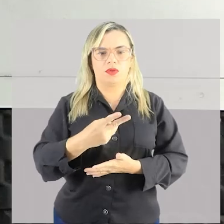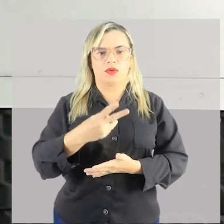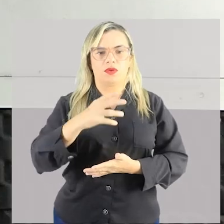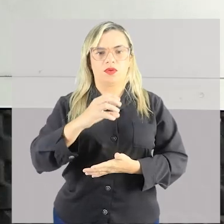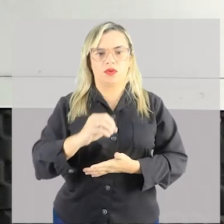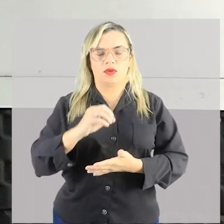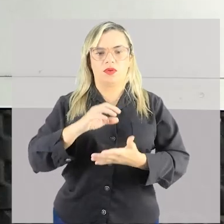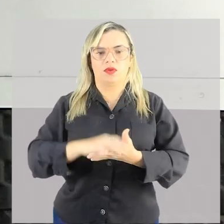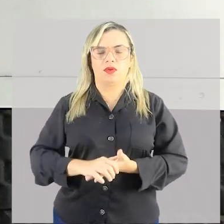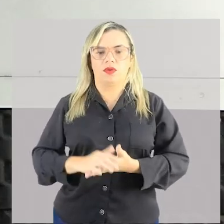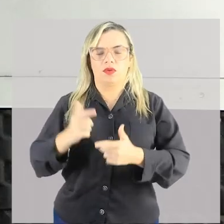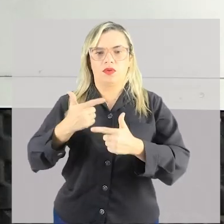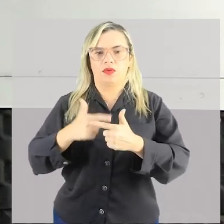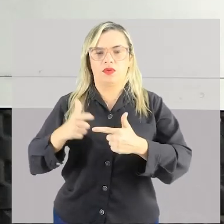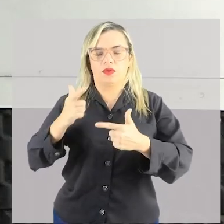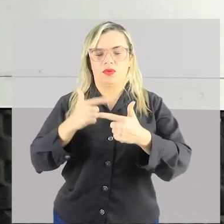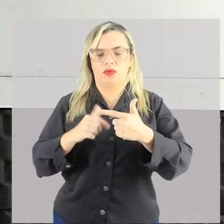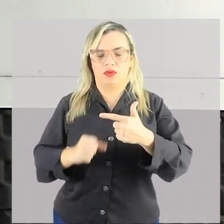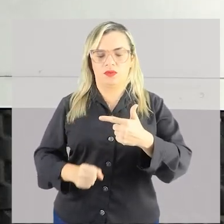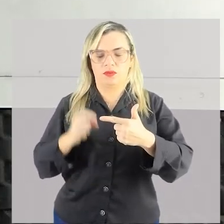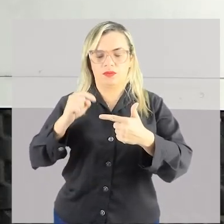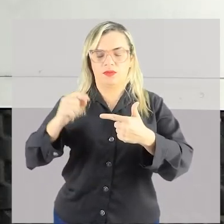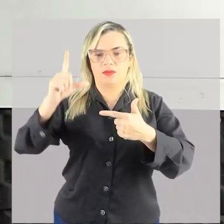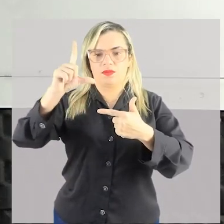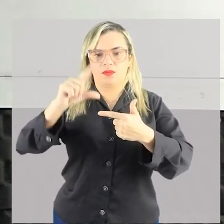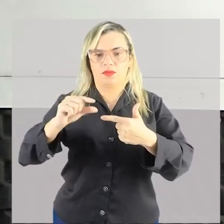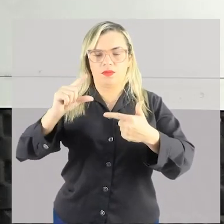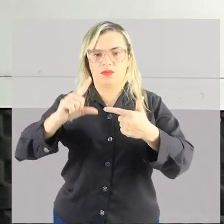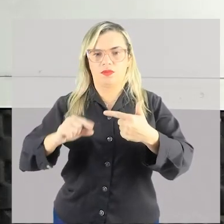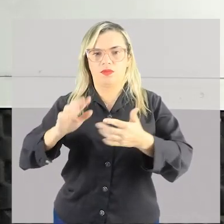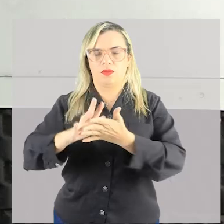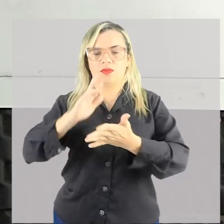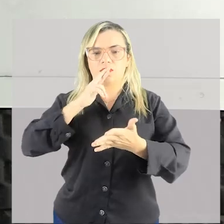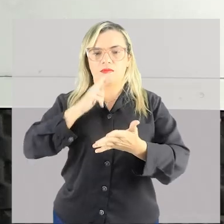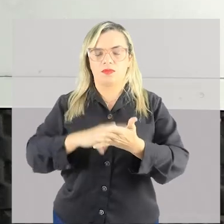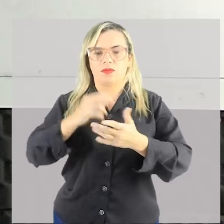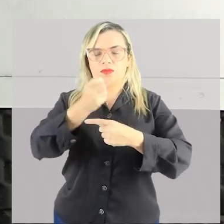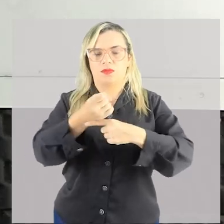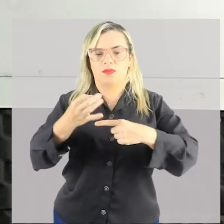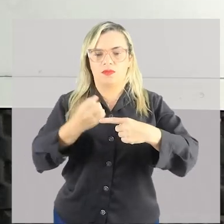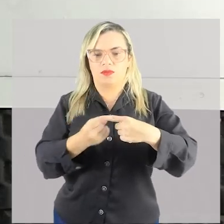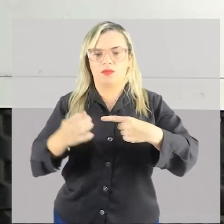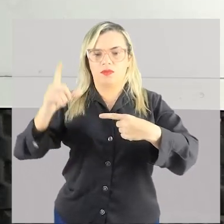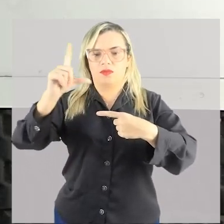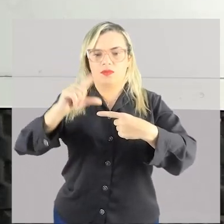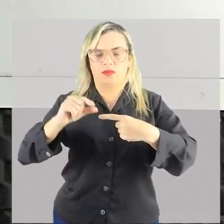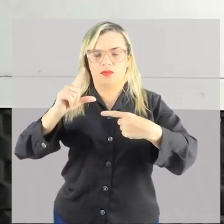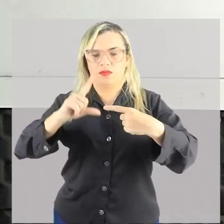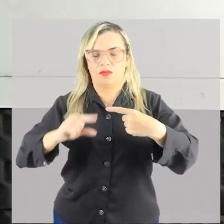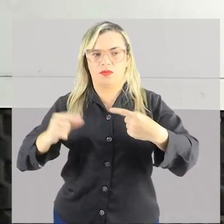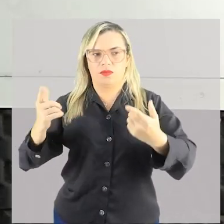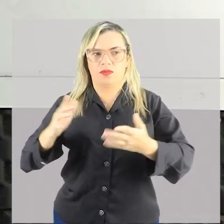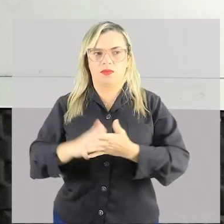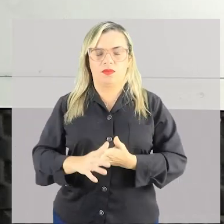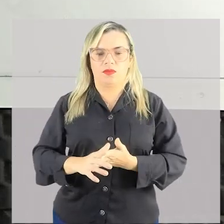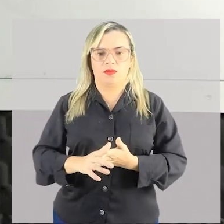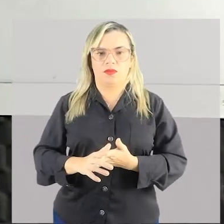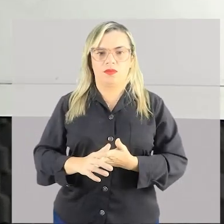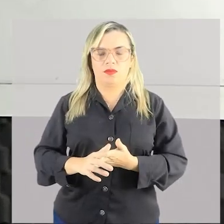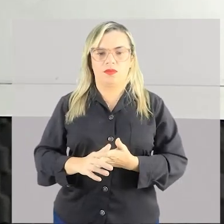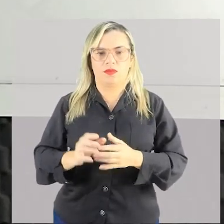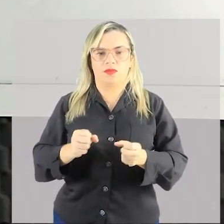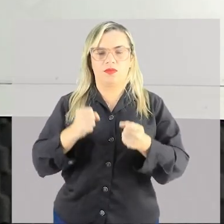1320 Então vamos simplificar isso aí né porque a resposta tá uma fração né simplificada Eu acho aqui que dá para dividir por